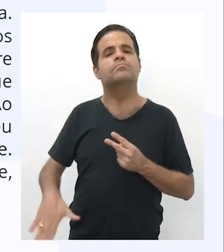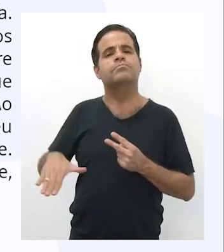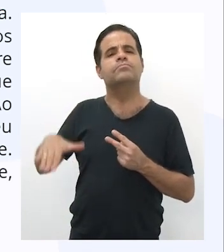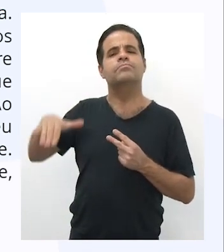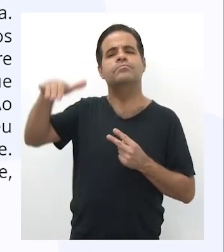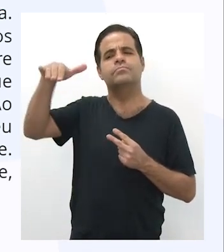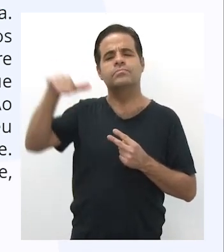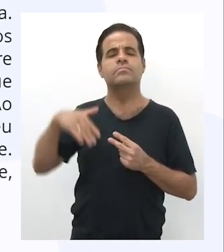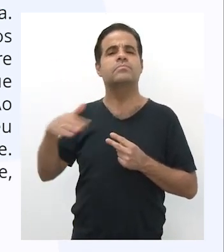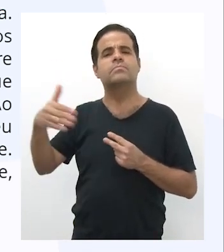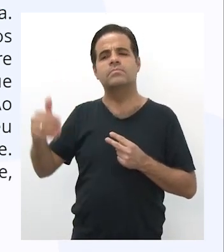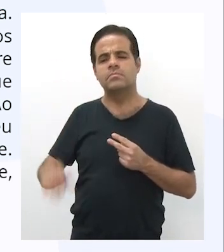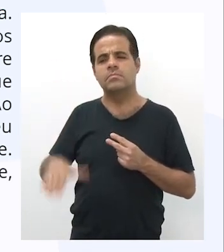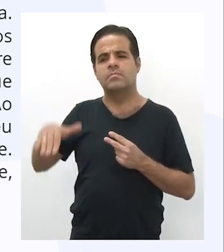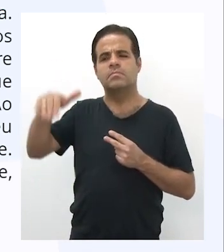crescerem,